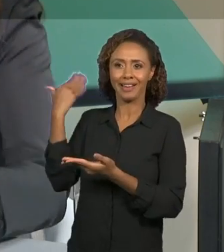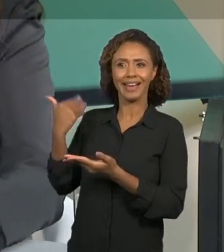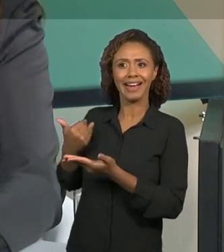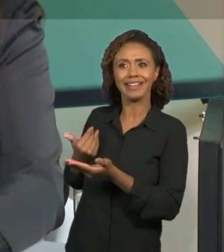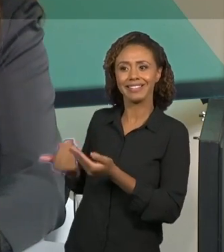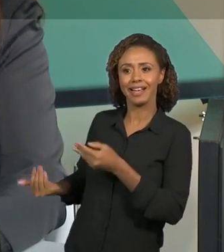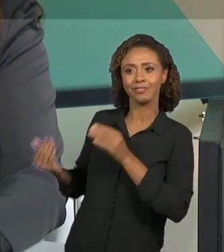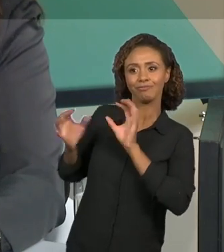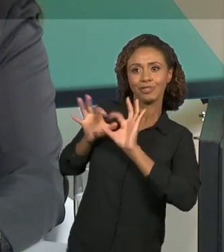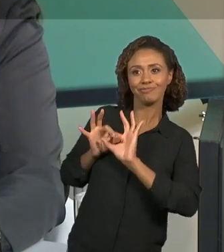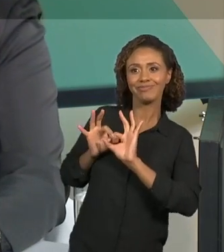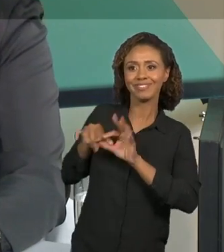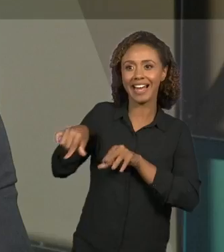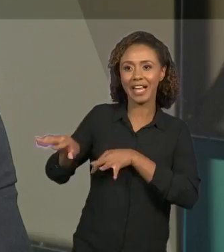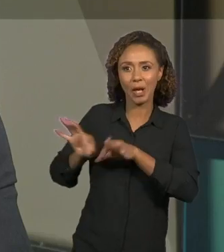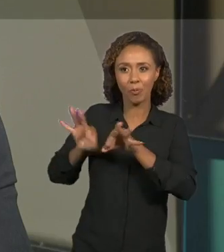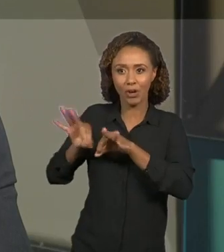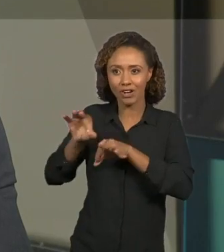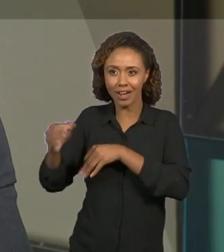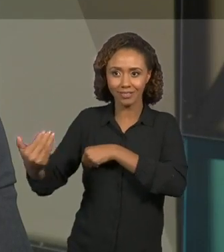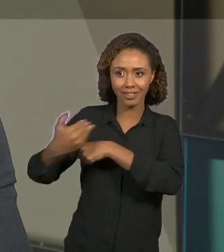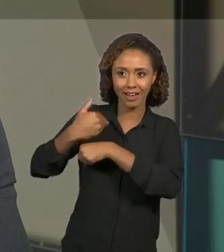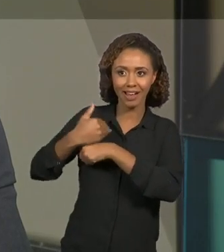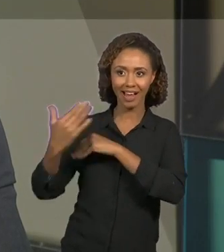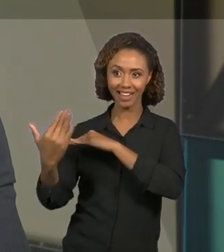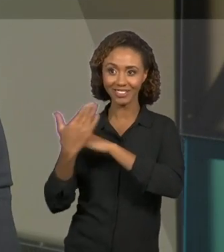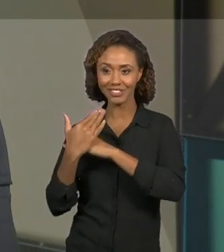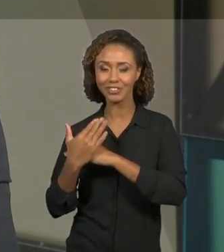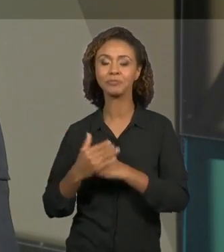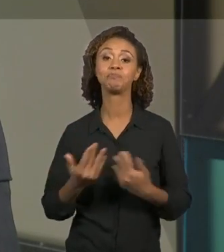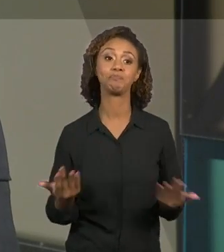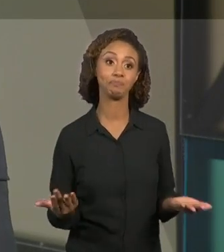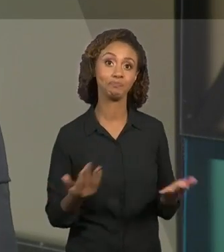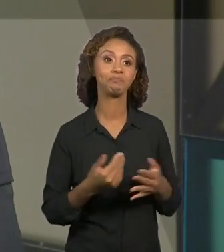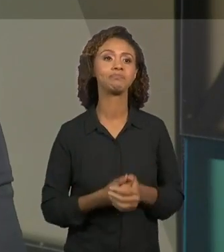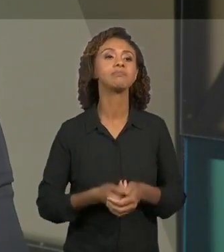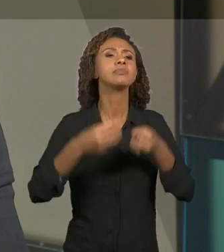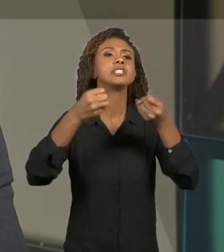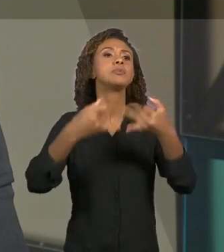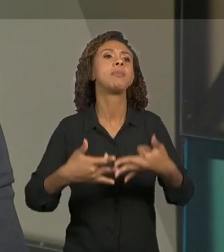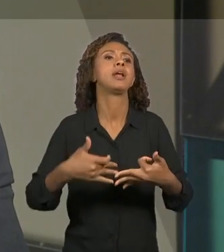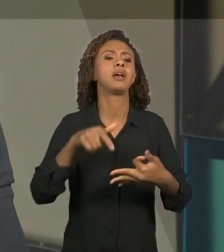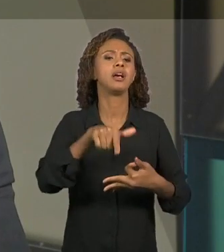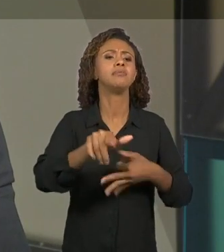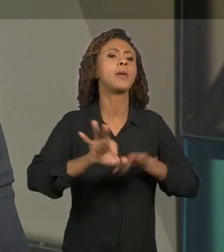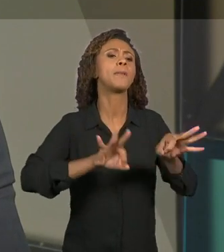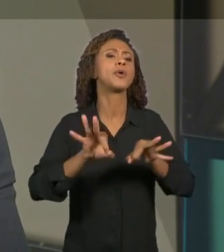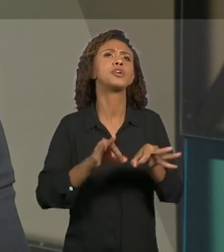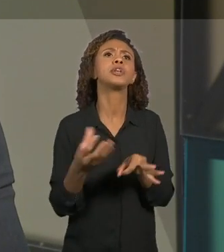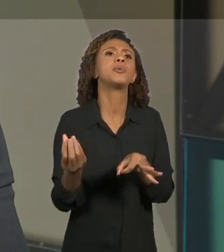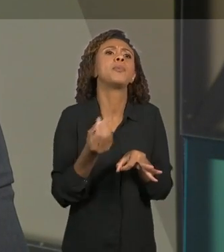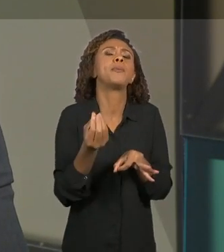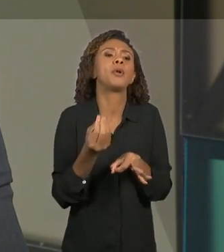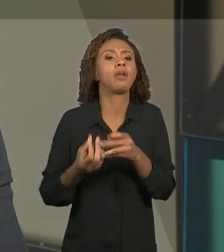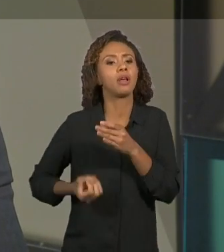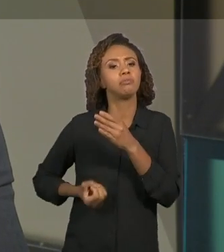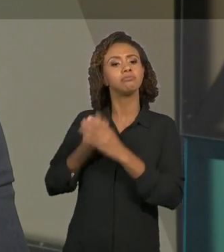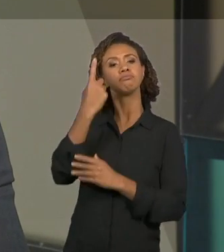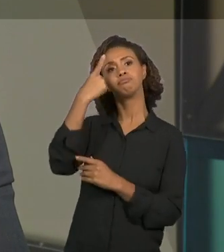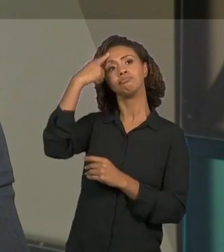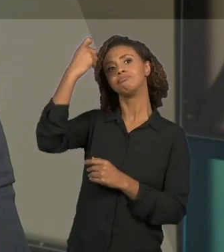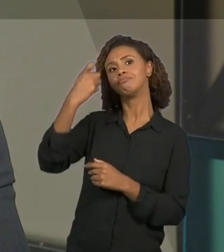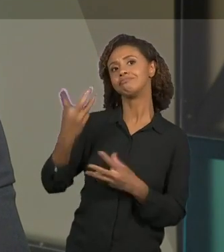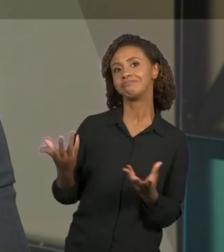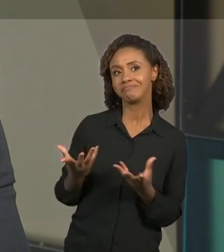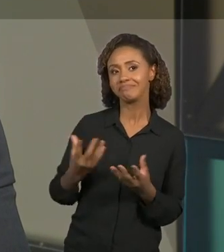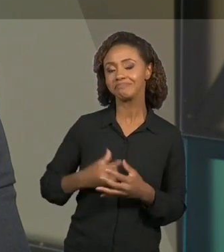projeto desde o começo né não é muito importante a gente assim falar do porquê que esse projeto nasceu do porquê das iniciativa